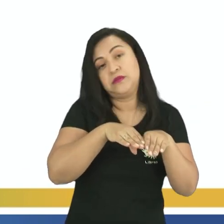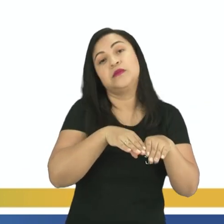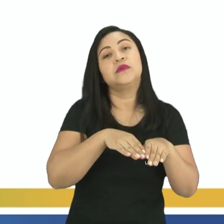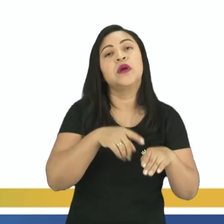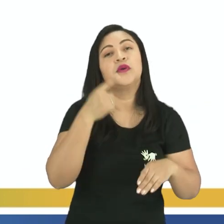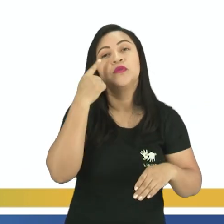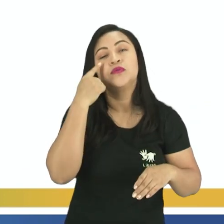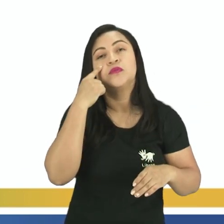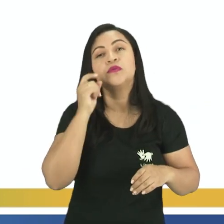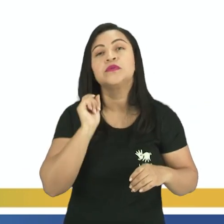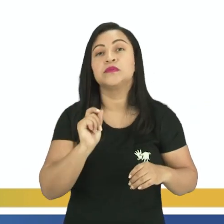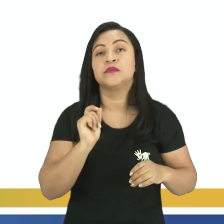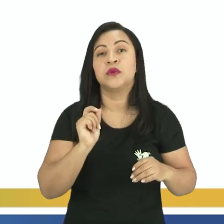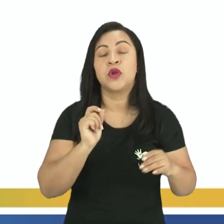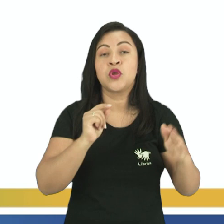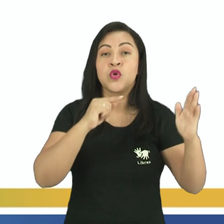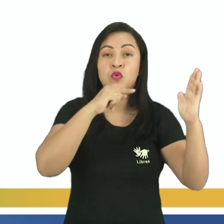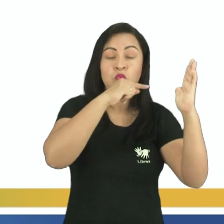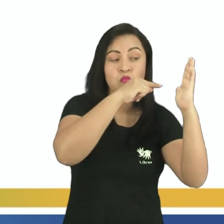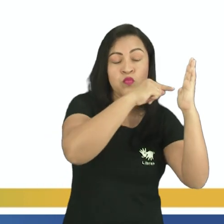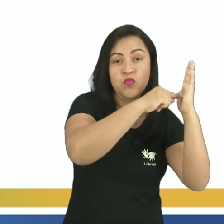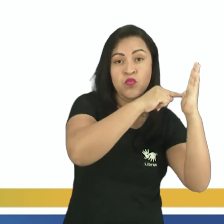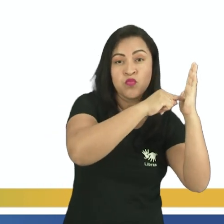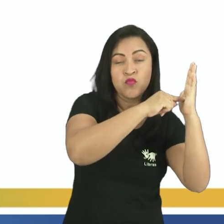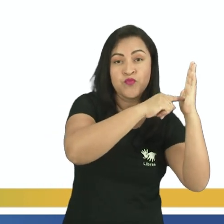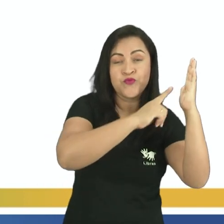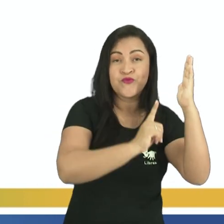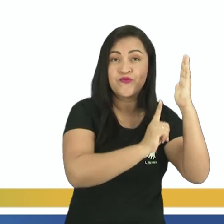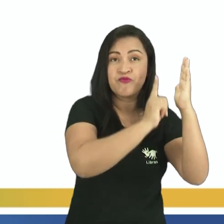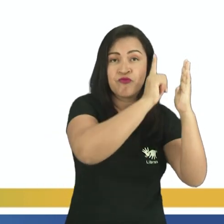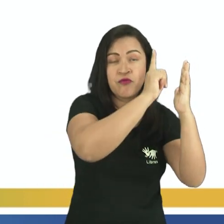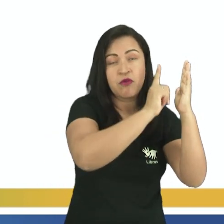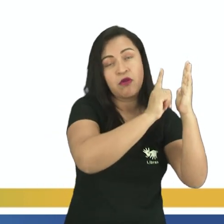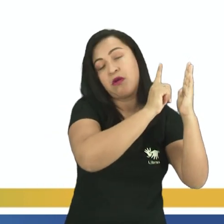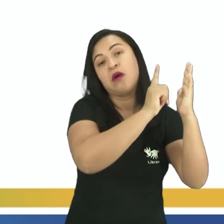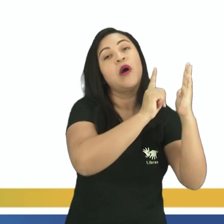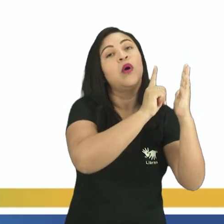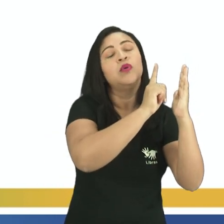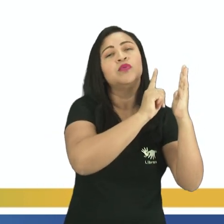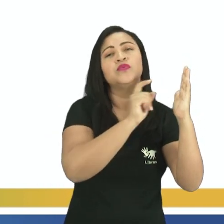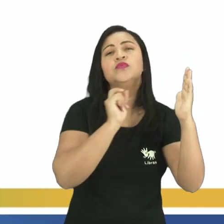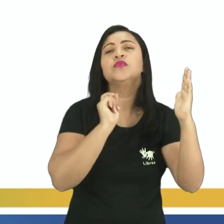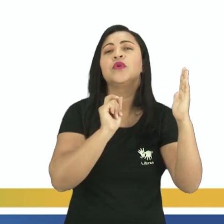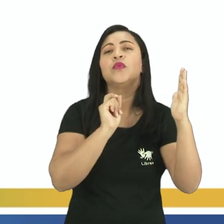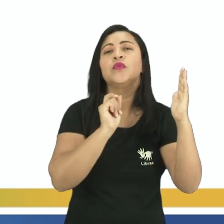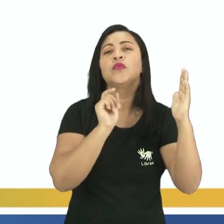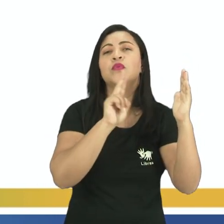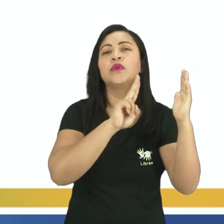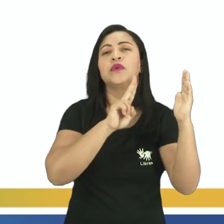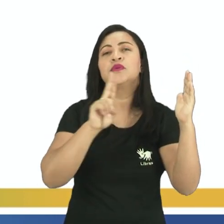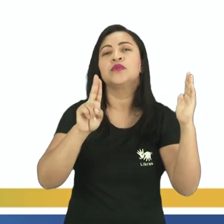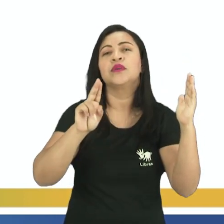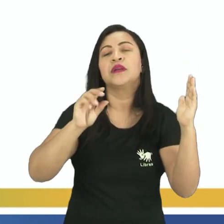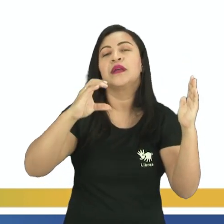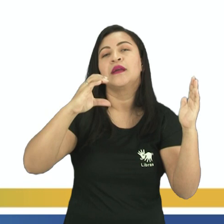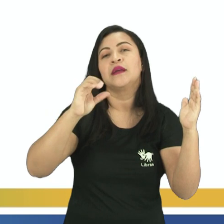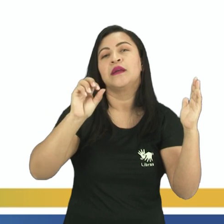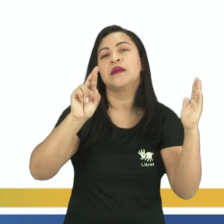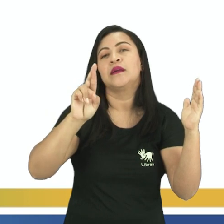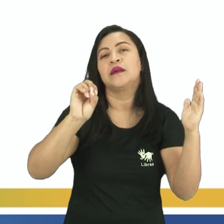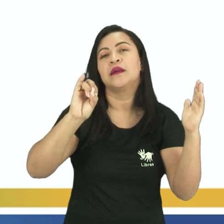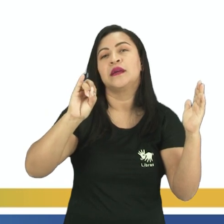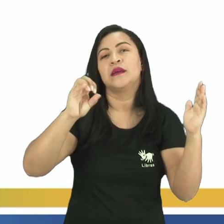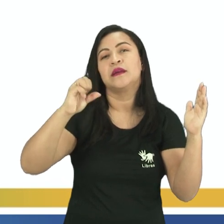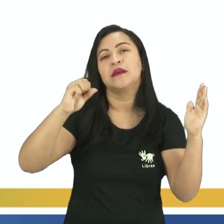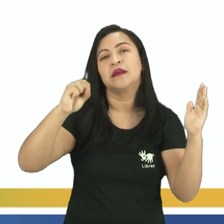podem observar que o ponto mais alto acima desse nível de equilíbrio é o que a gente chama de crista. E o